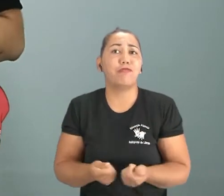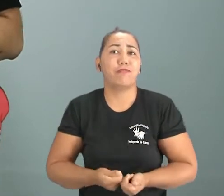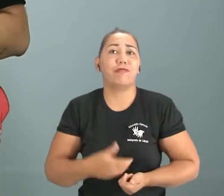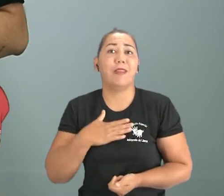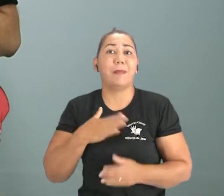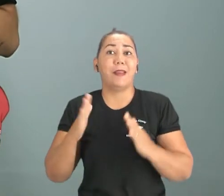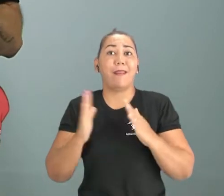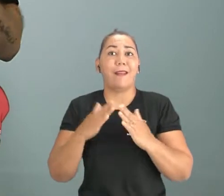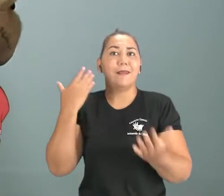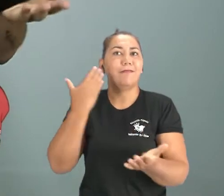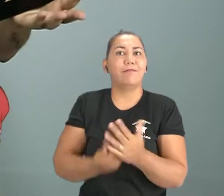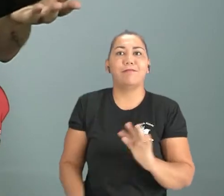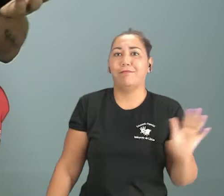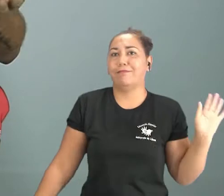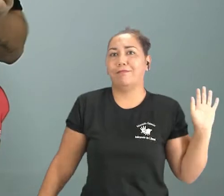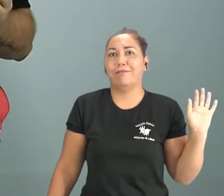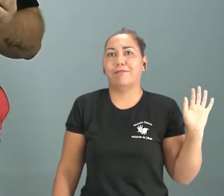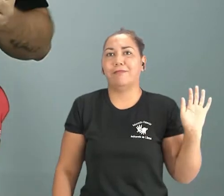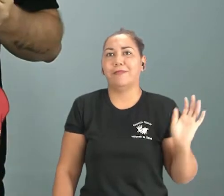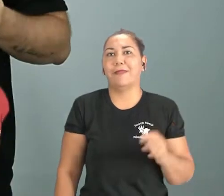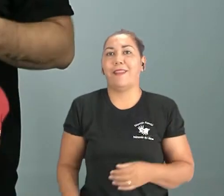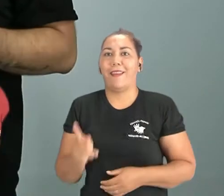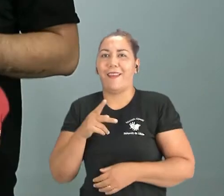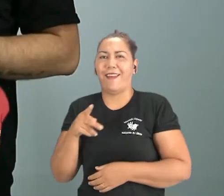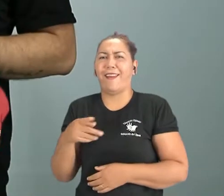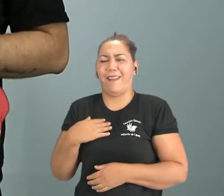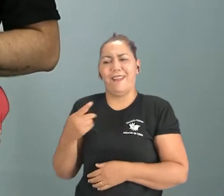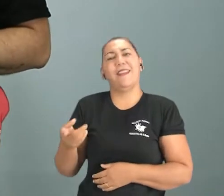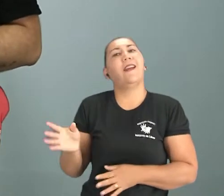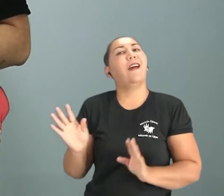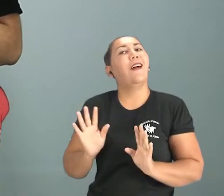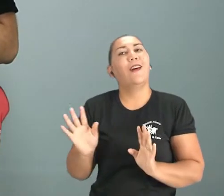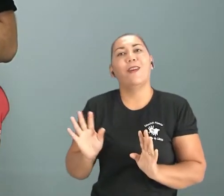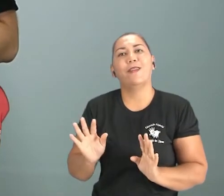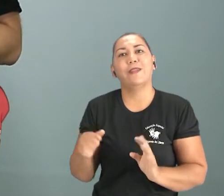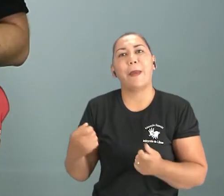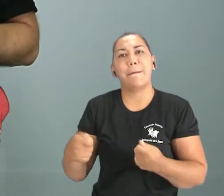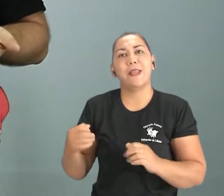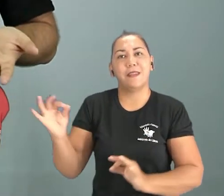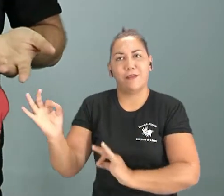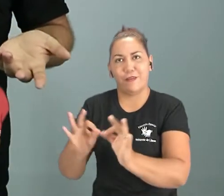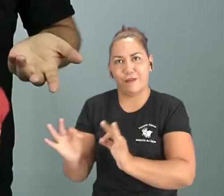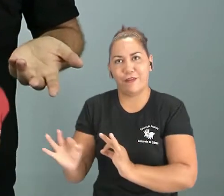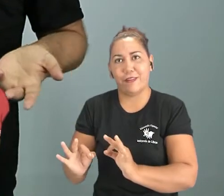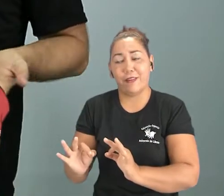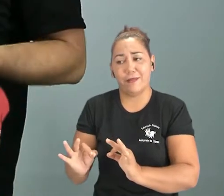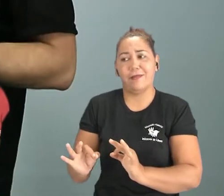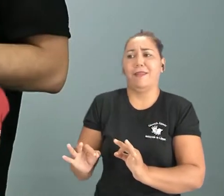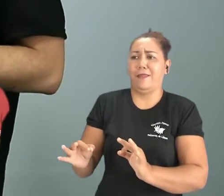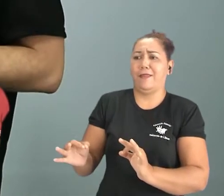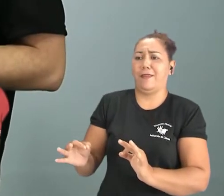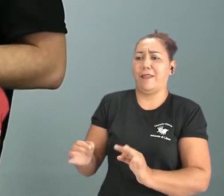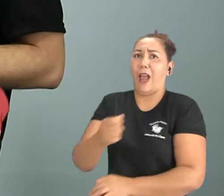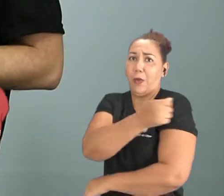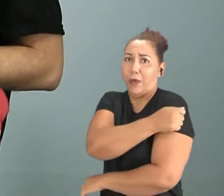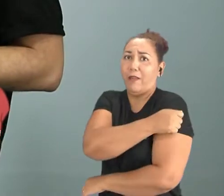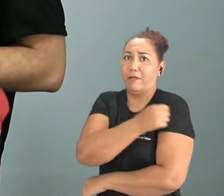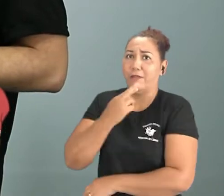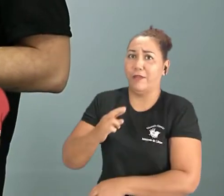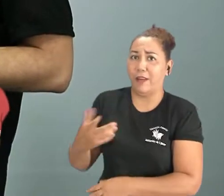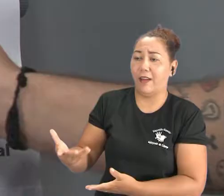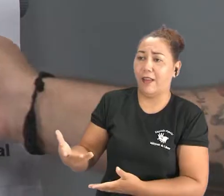perde a isso não é outra coisa aí É tem que ter a organização não Professor o que é menos assim olha aqui ó